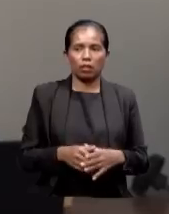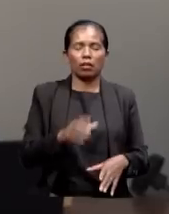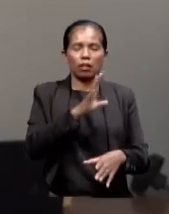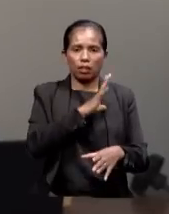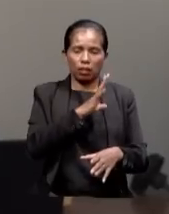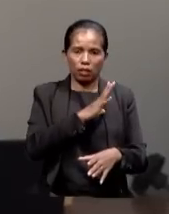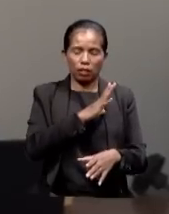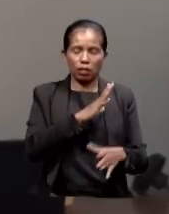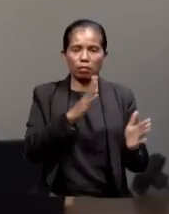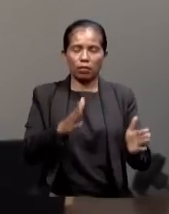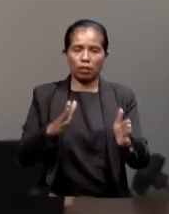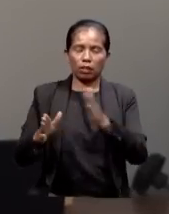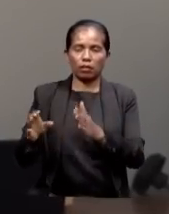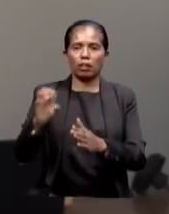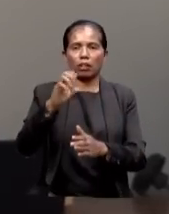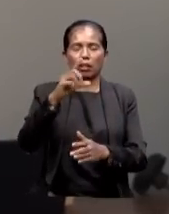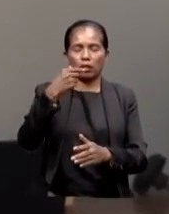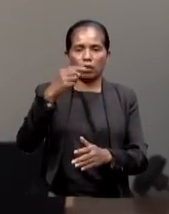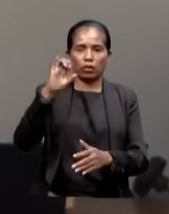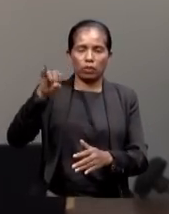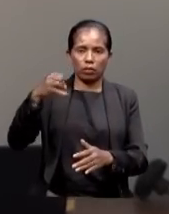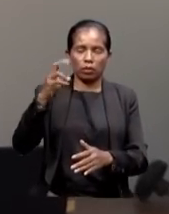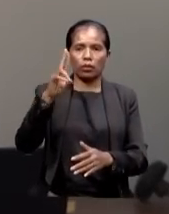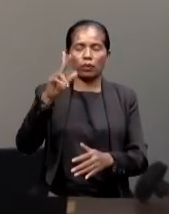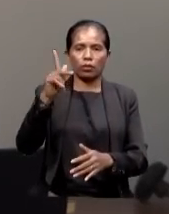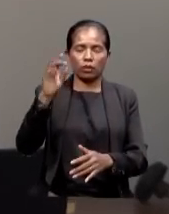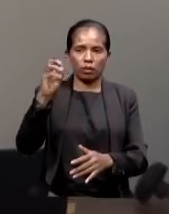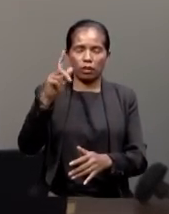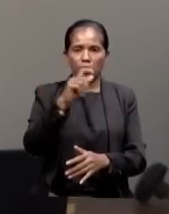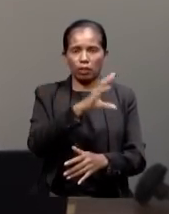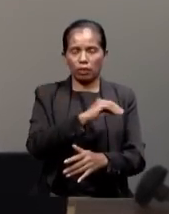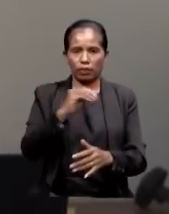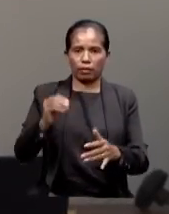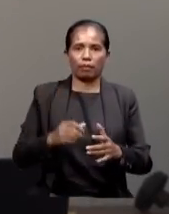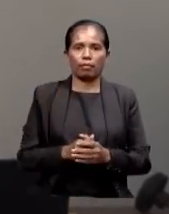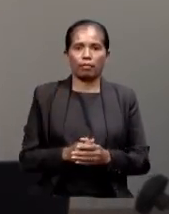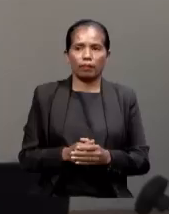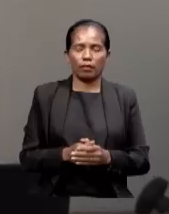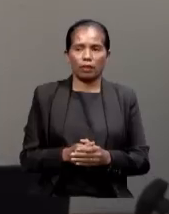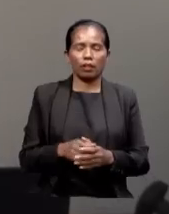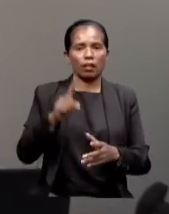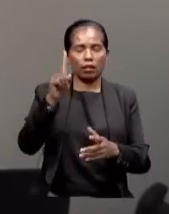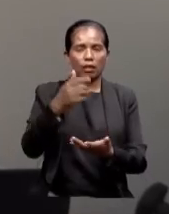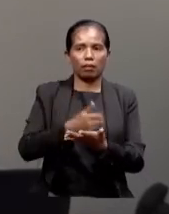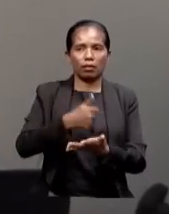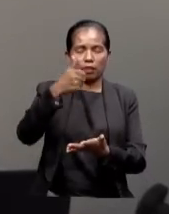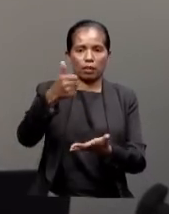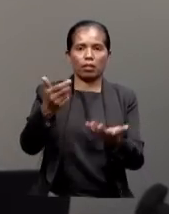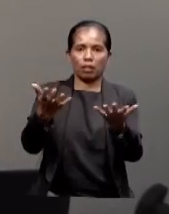processo executiva. Ação executiva. Então, ação executiva, né? Ida menanen ni